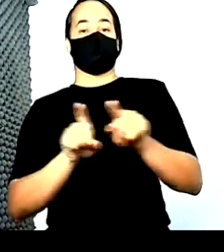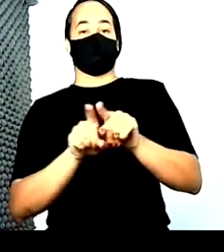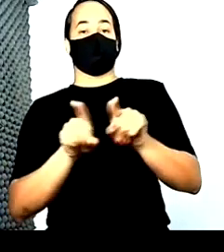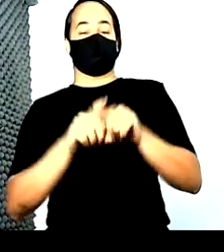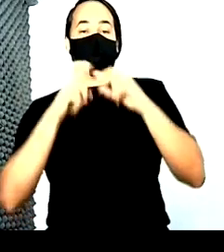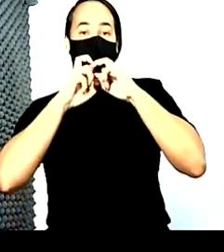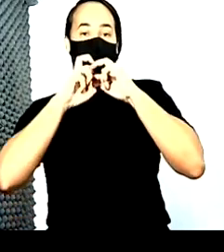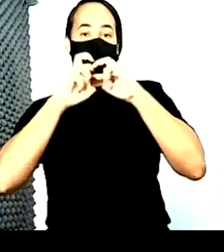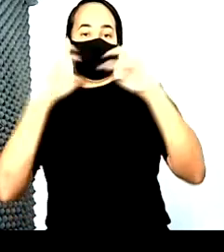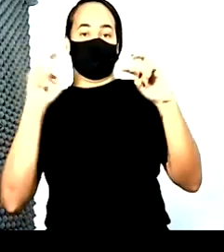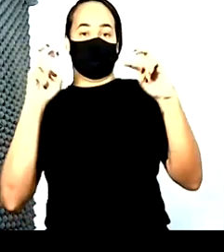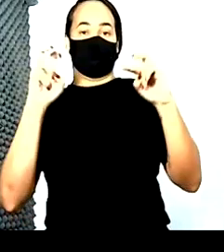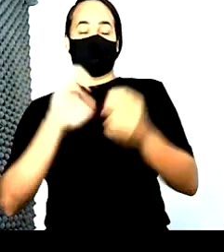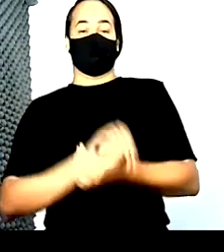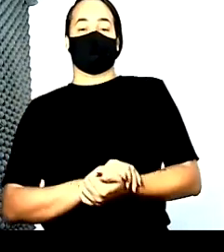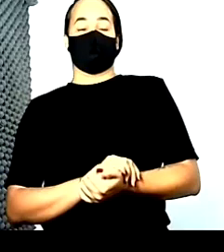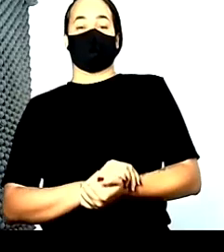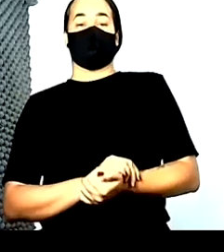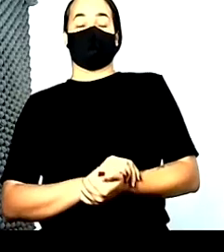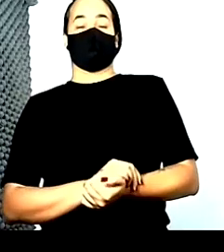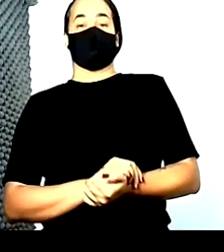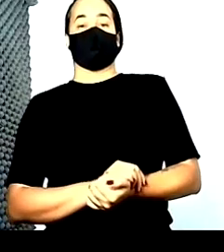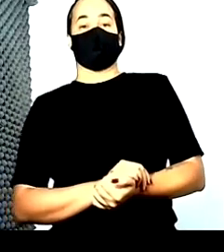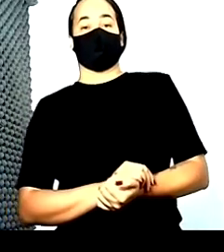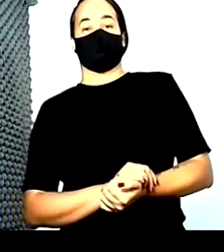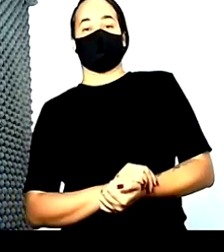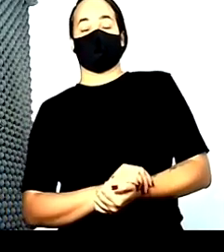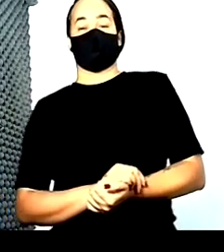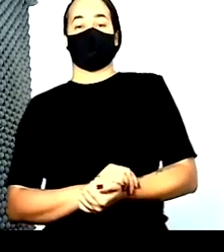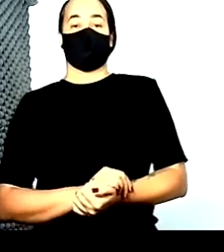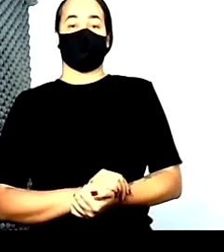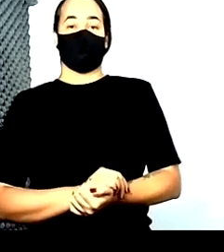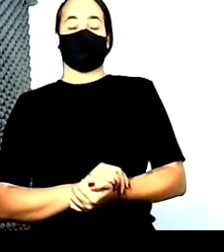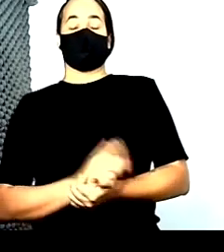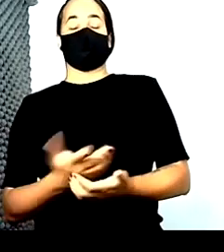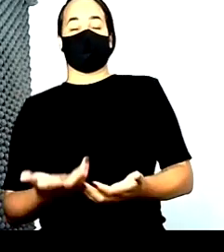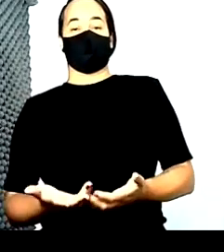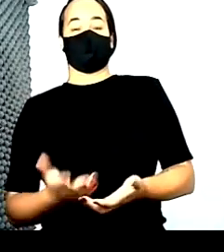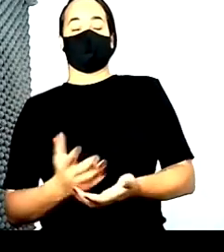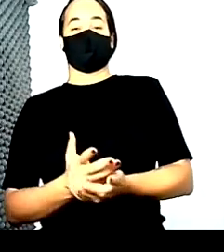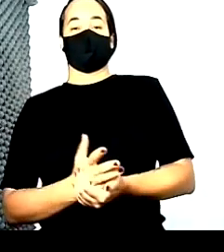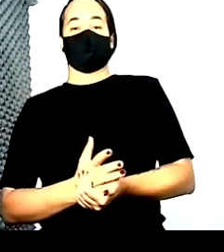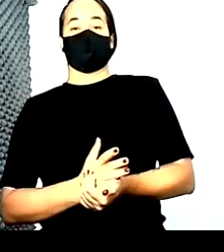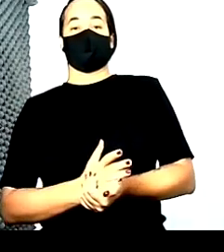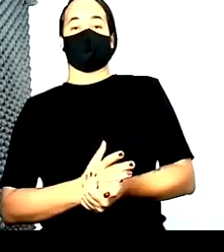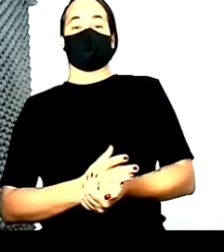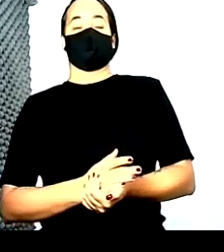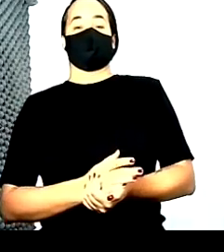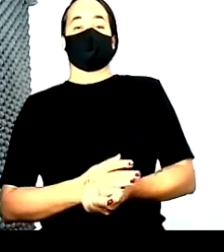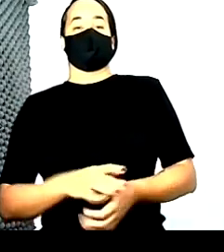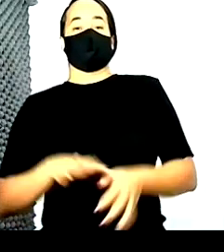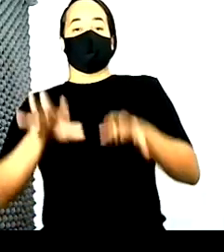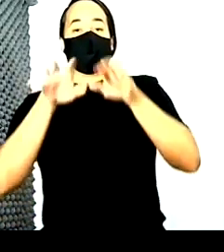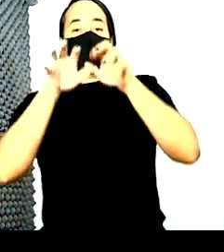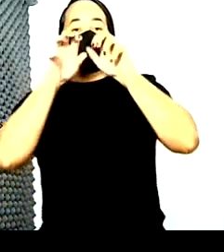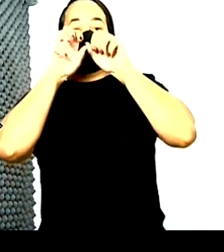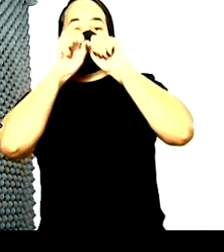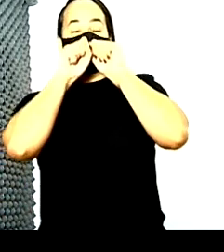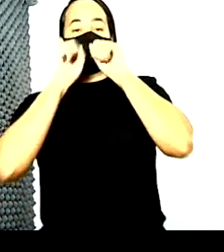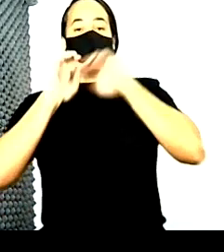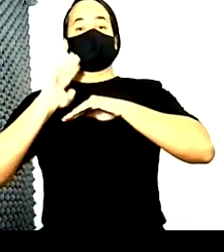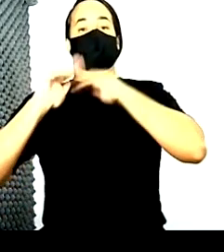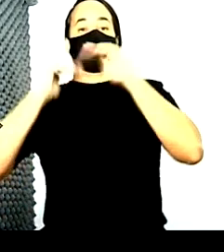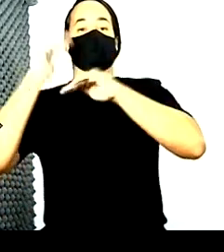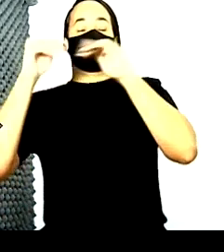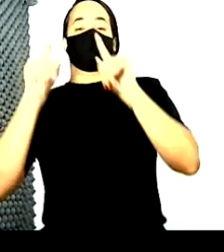situações tensas. Segundo, é o aumento da frequência respiratória e da taxa